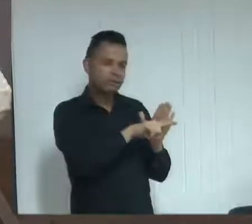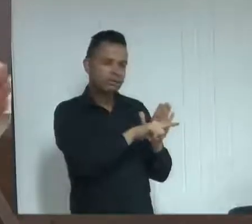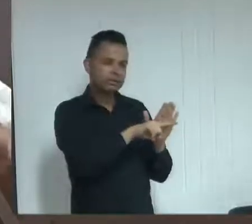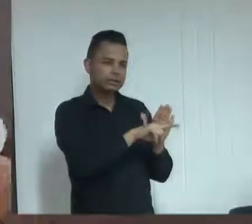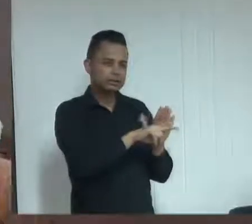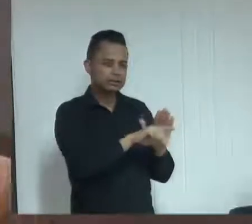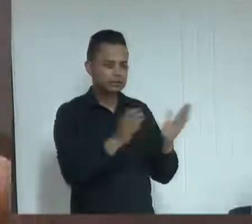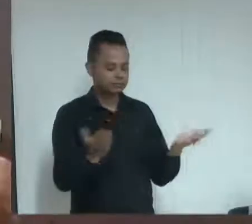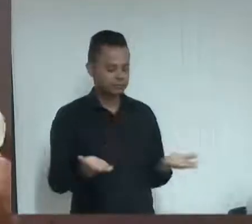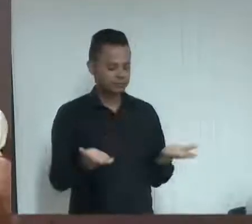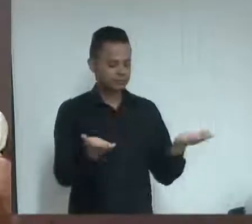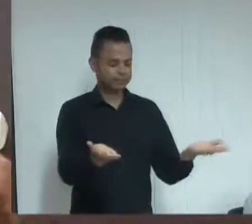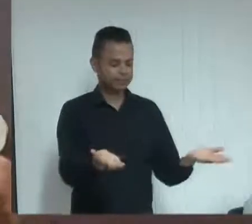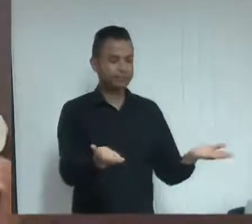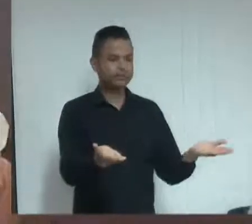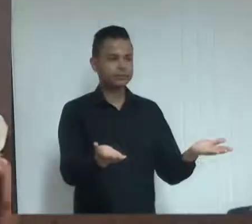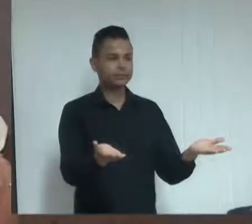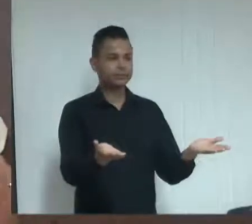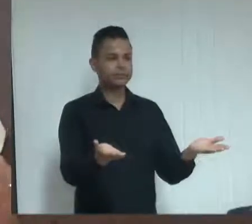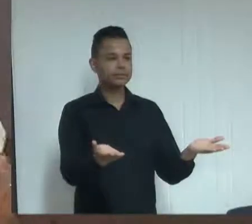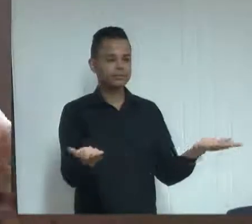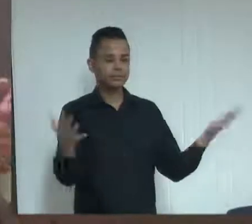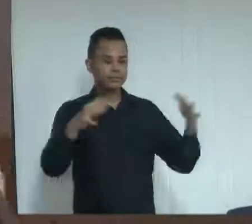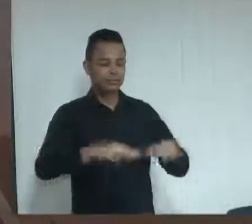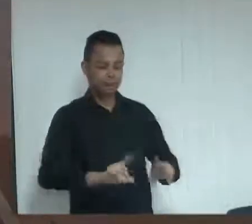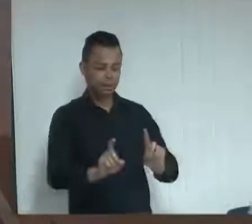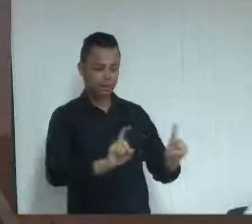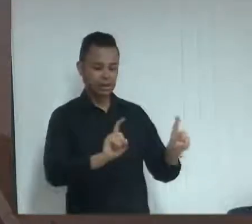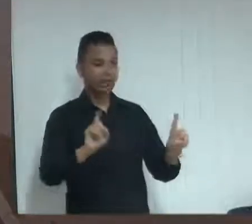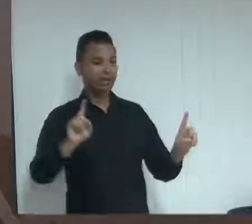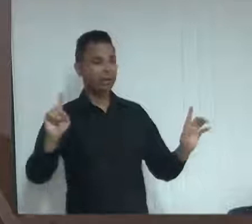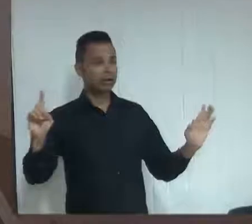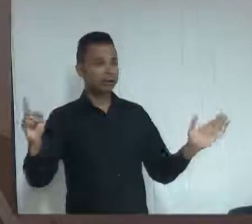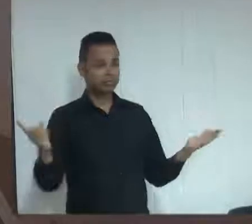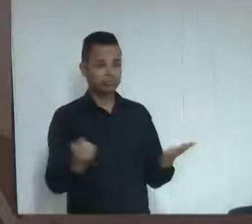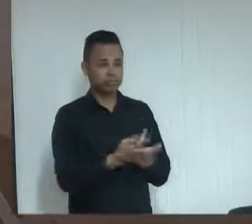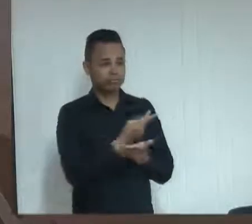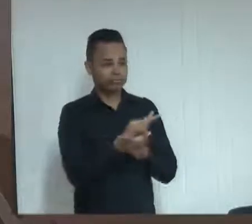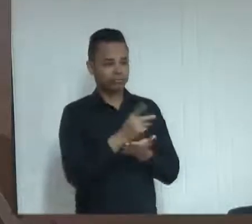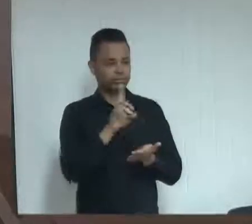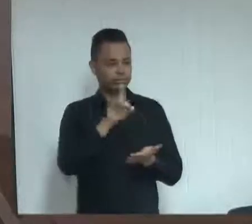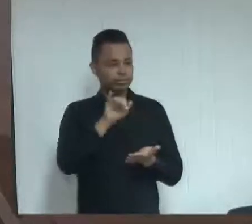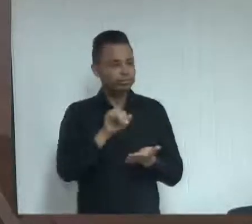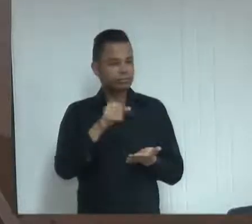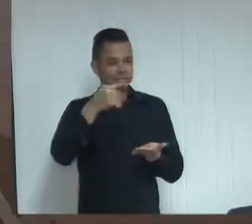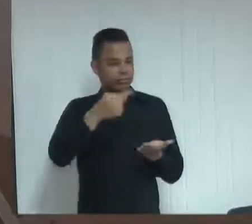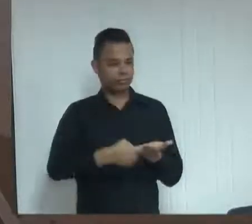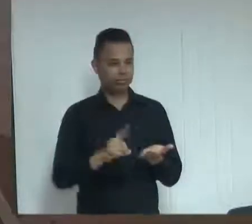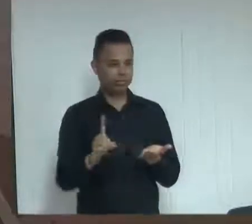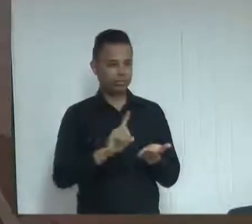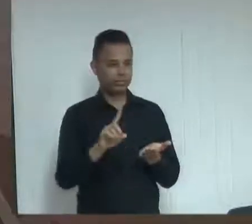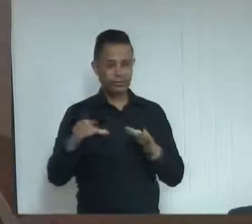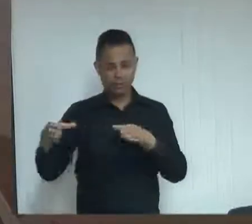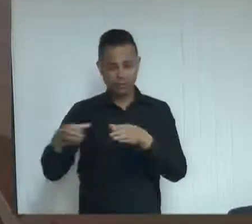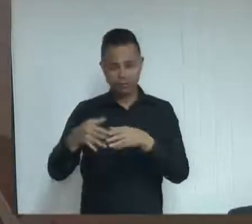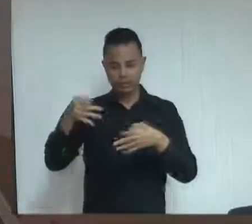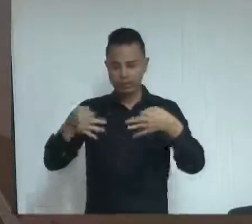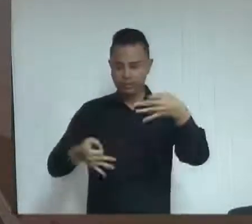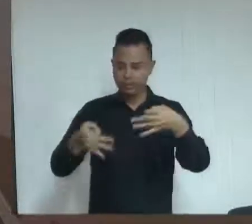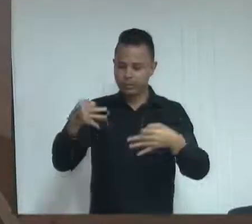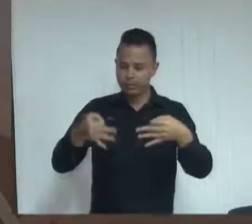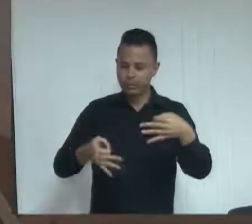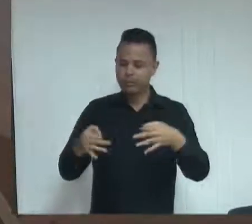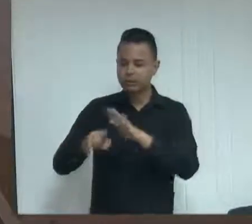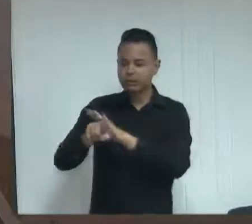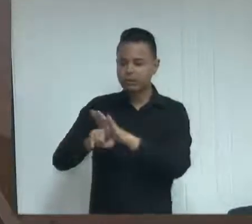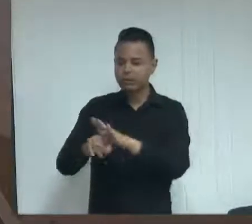fosse analisado numa sessão extraordinária. Naquele momento, o nosso jurídico, ele fez uma análise a qual eu tenho me